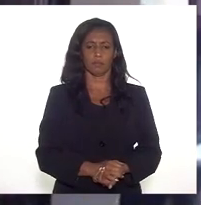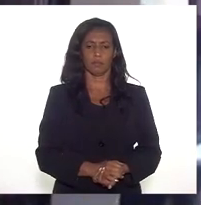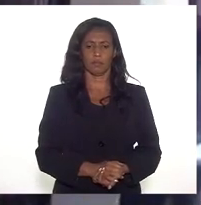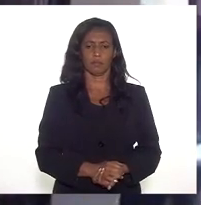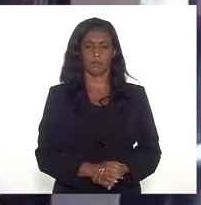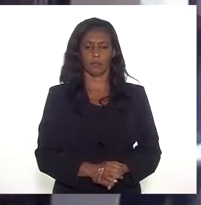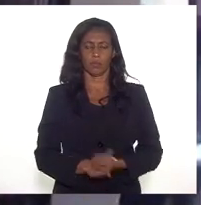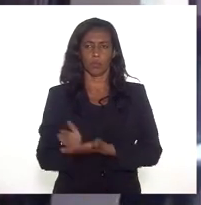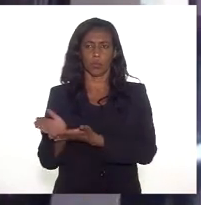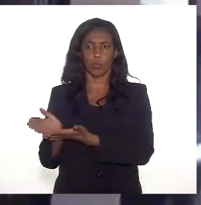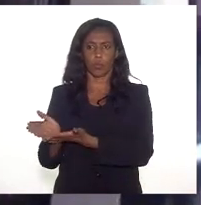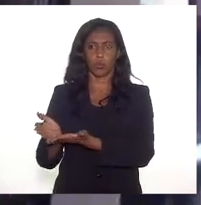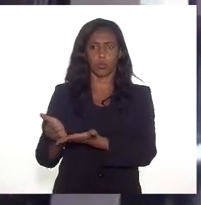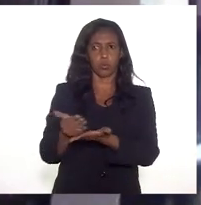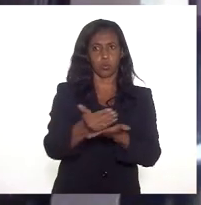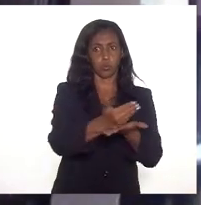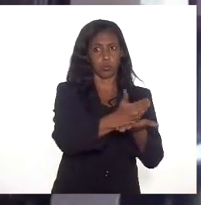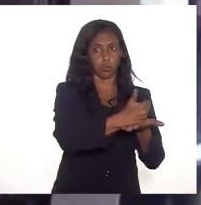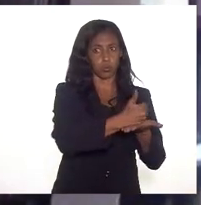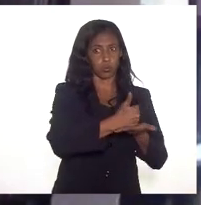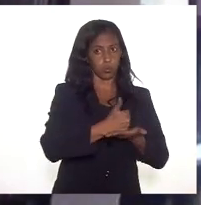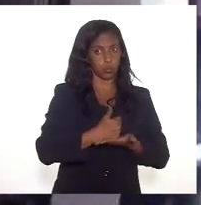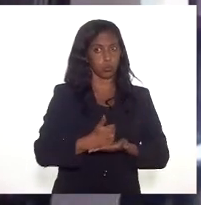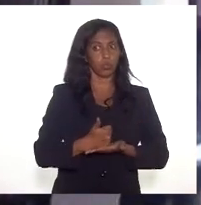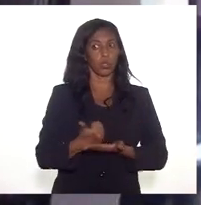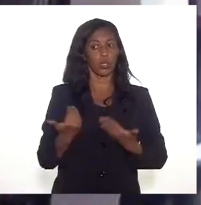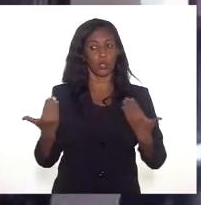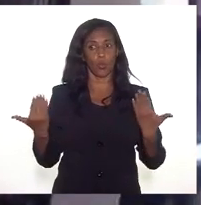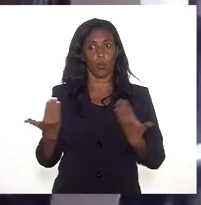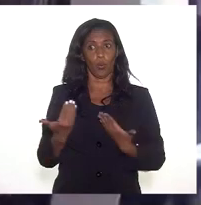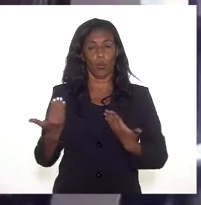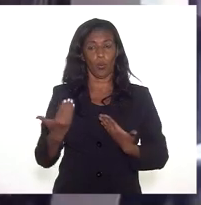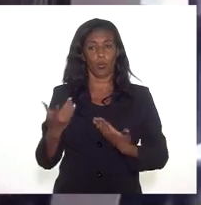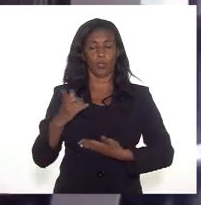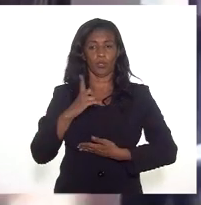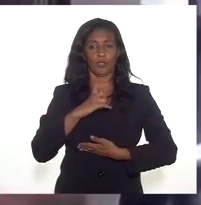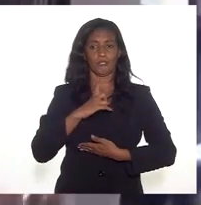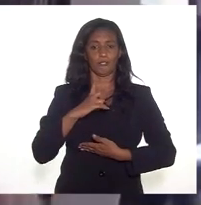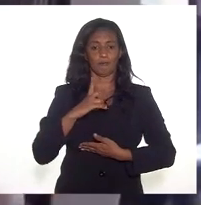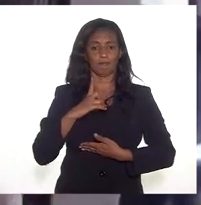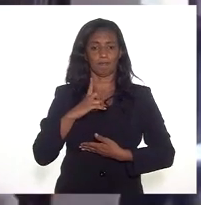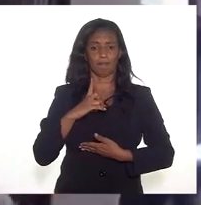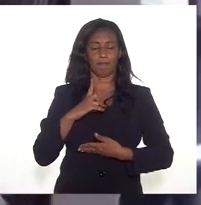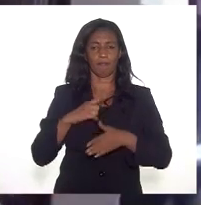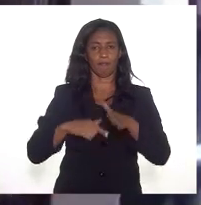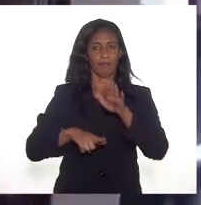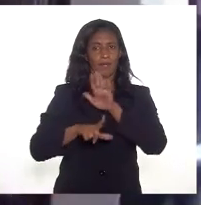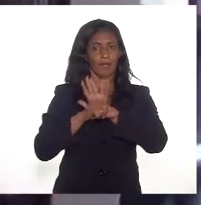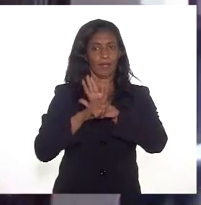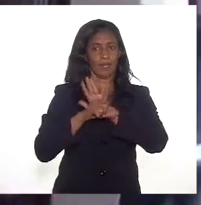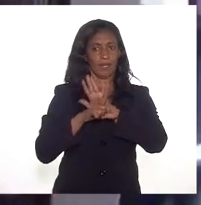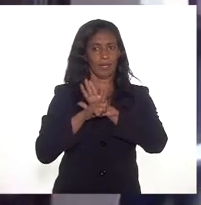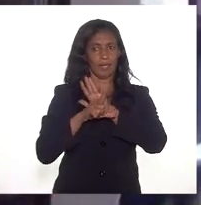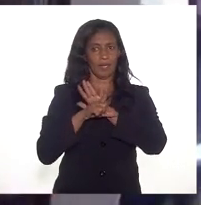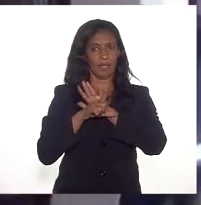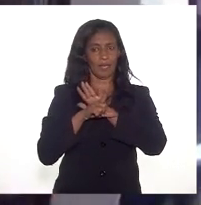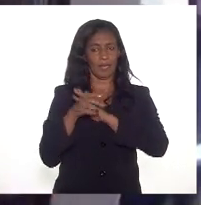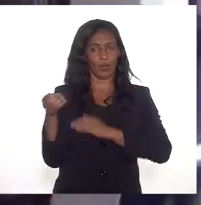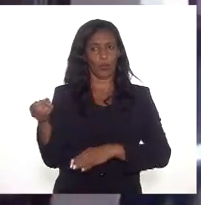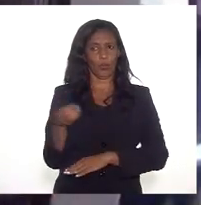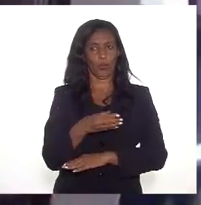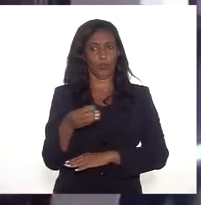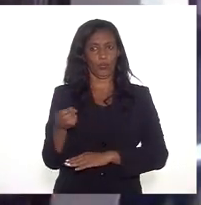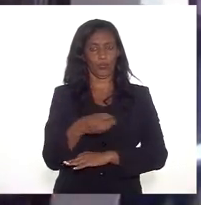dos recursos que estão hoje pela lei orgânica